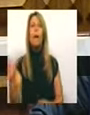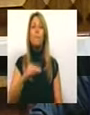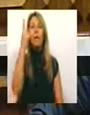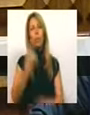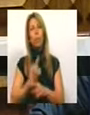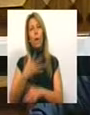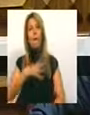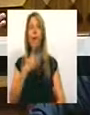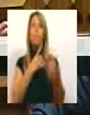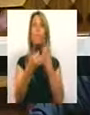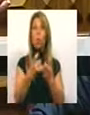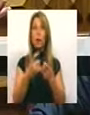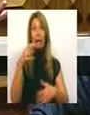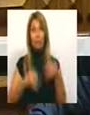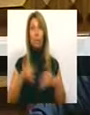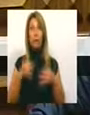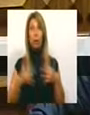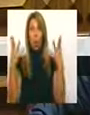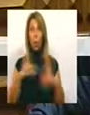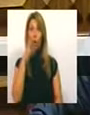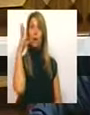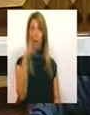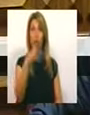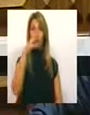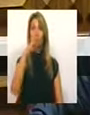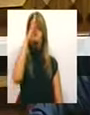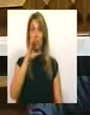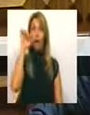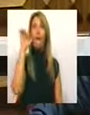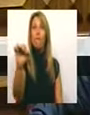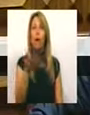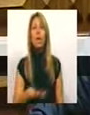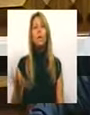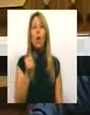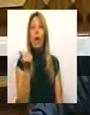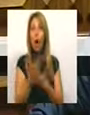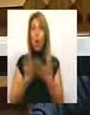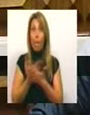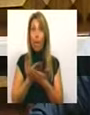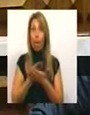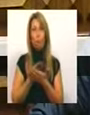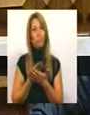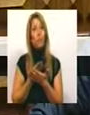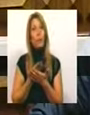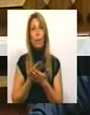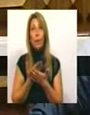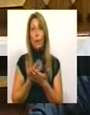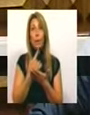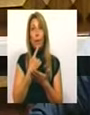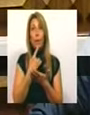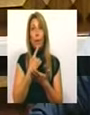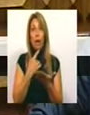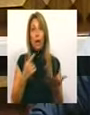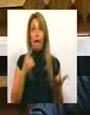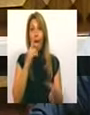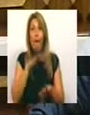perguntar. É o Tribunal de Contas que diz que o seu Ministério está numa situação económico-financeira extremamente débil. E diz mais